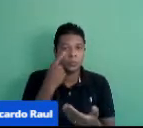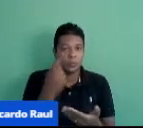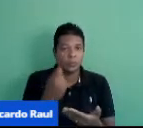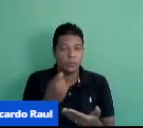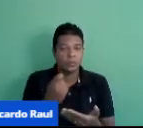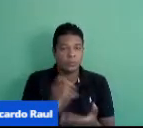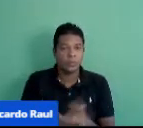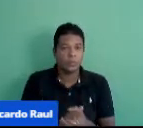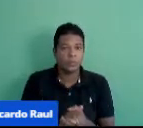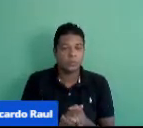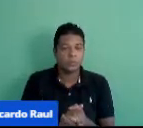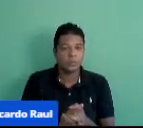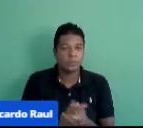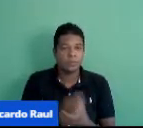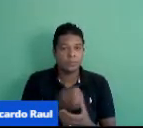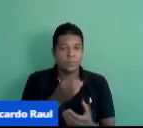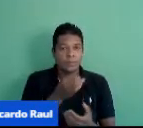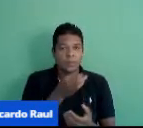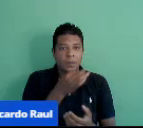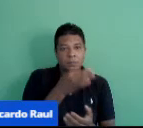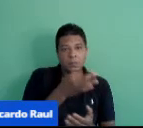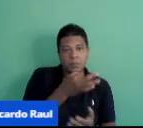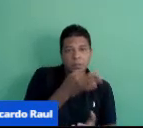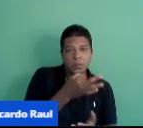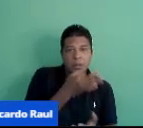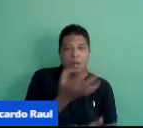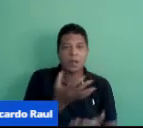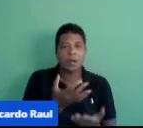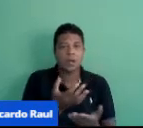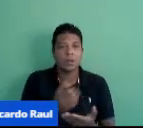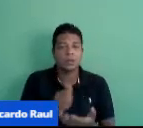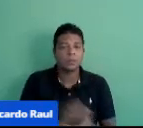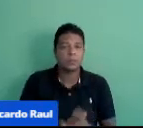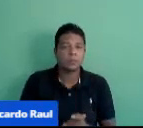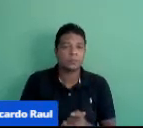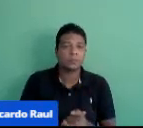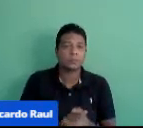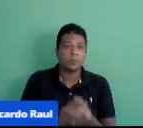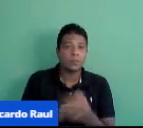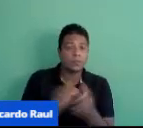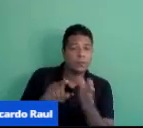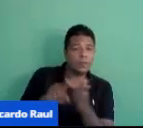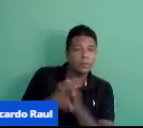o exercício, né, fazer um comentário, o exercício é uma forma de